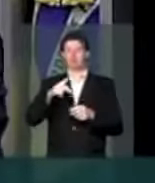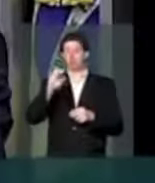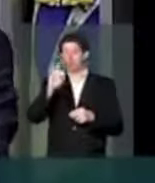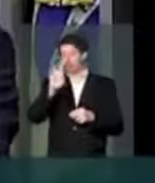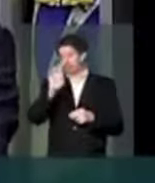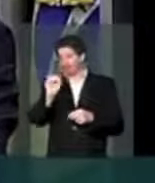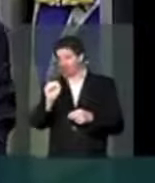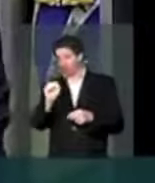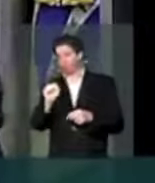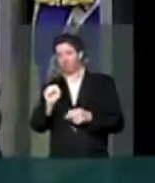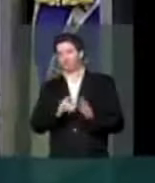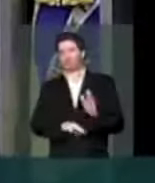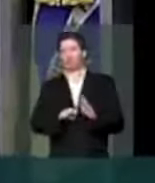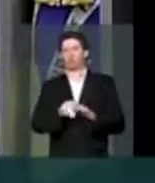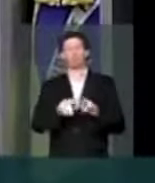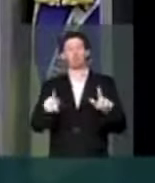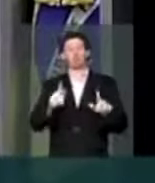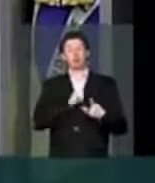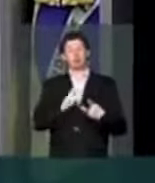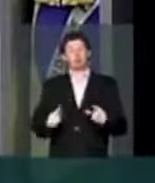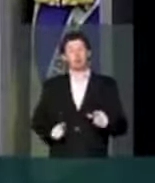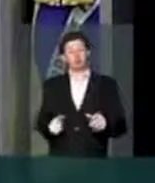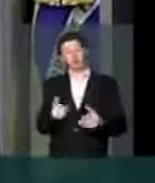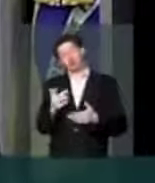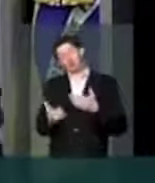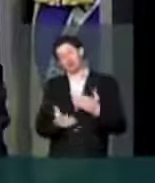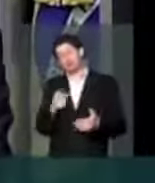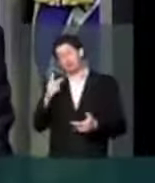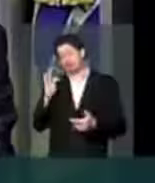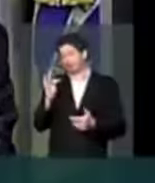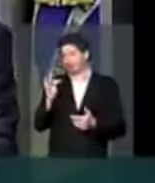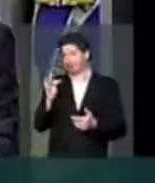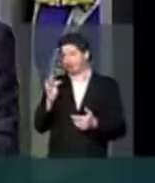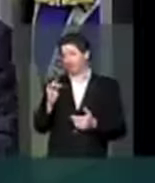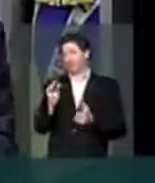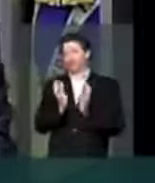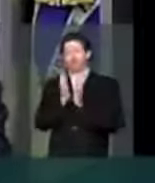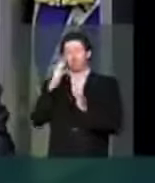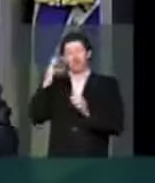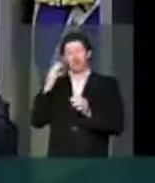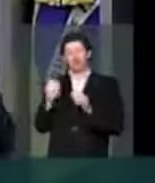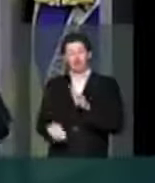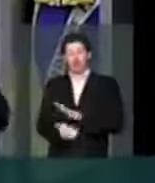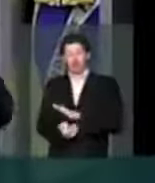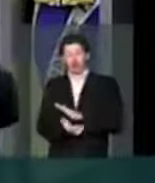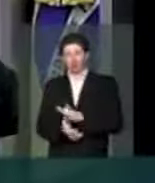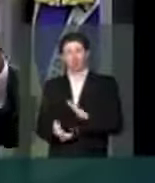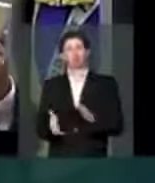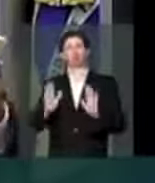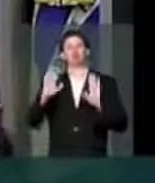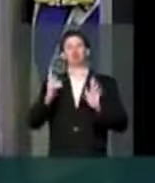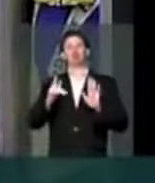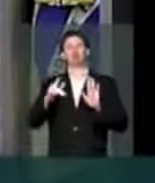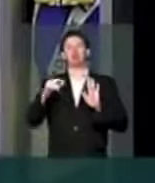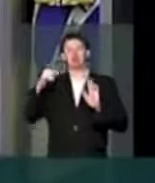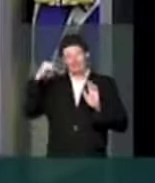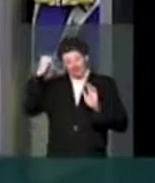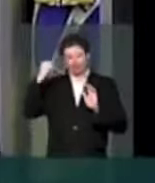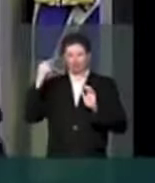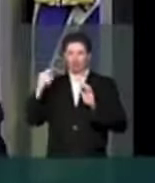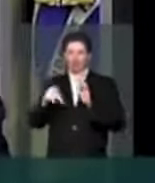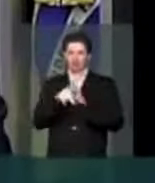Petrobras. Mas a atitude do PT, com o partido da corrupção, consagrado por todo o